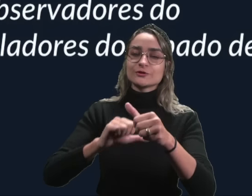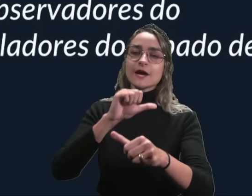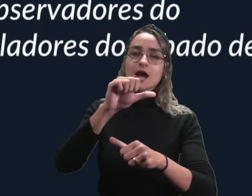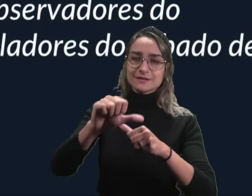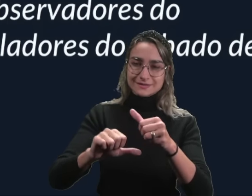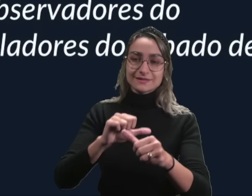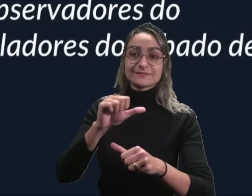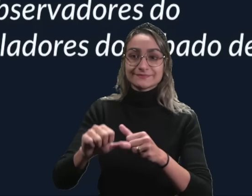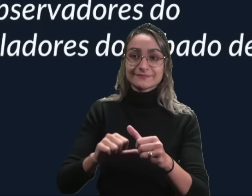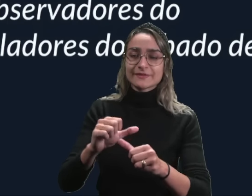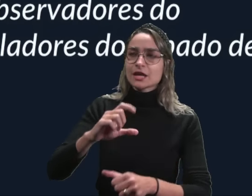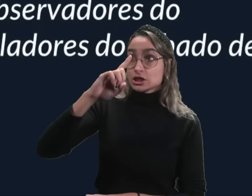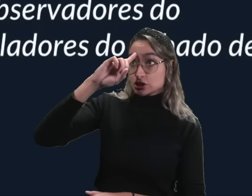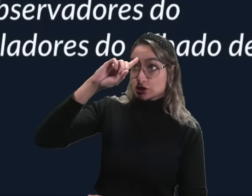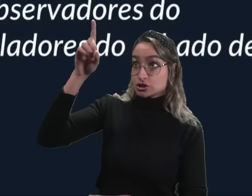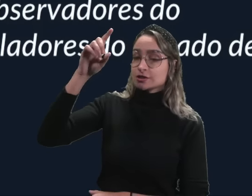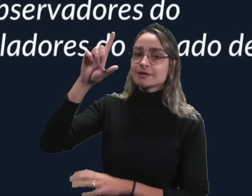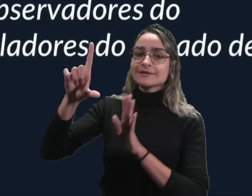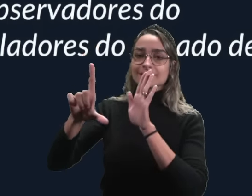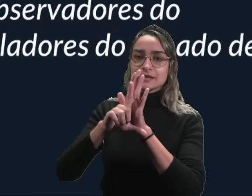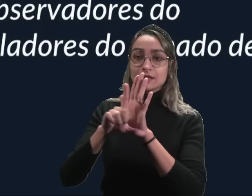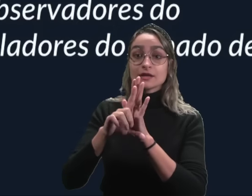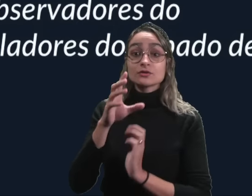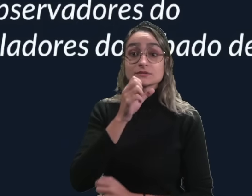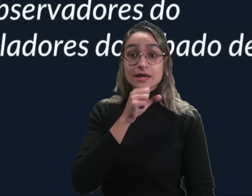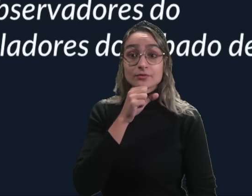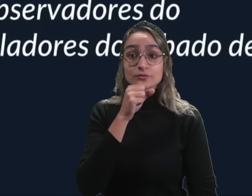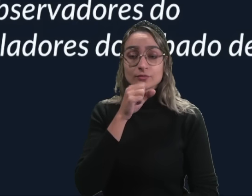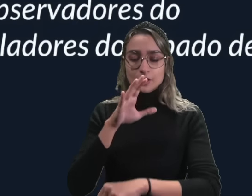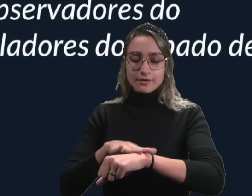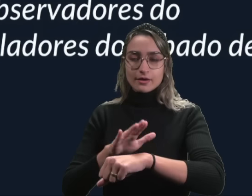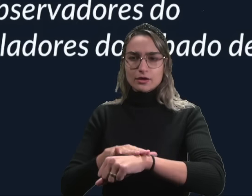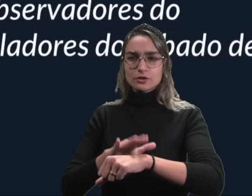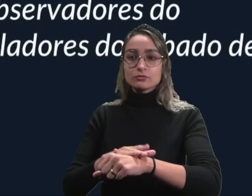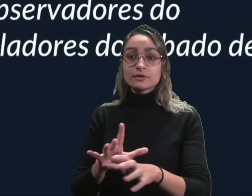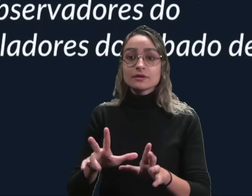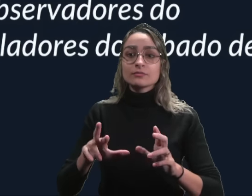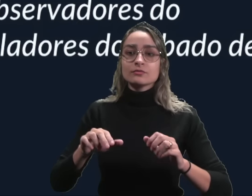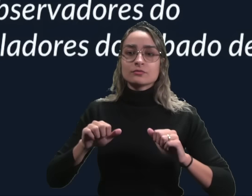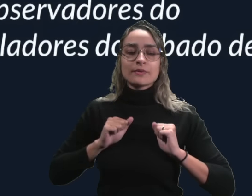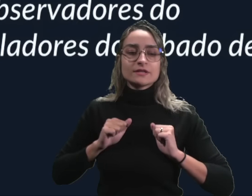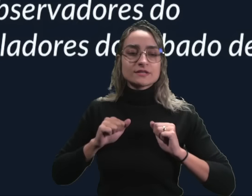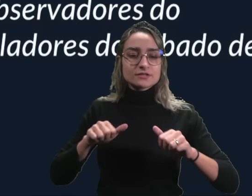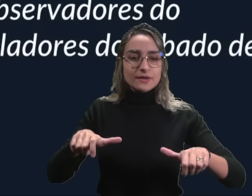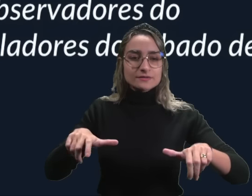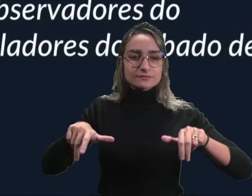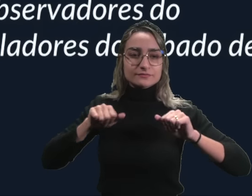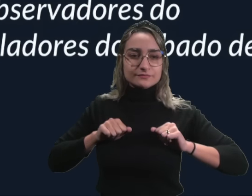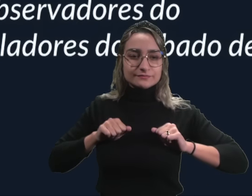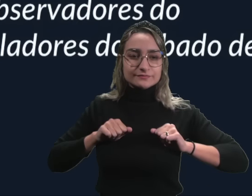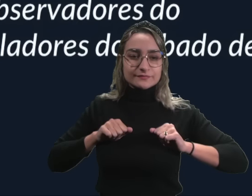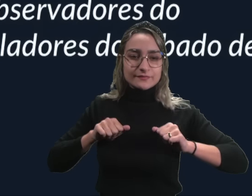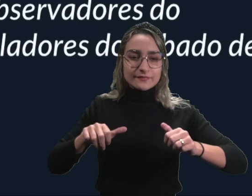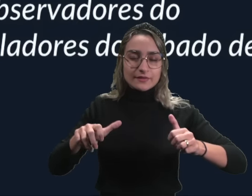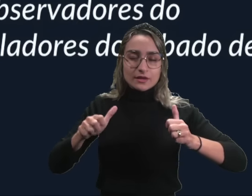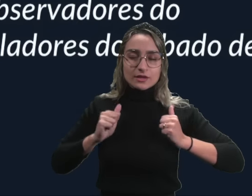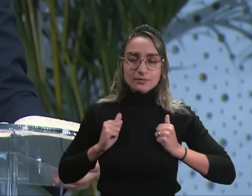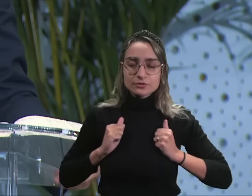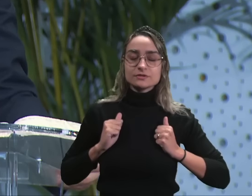dia como dia de repouso são observadores do domingo do Papa e violadores do sábado de